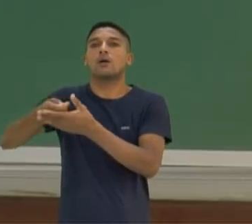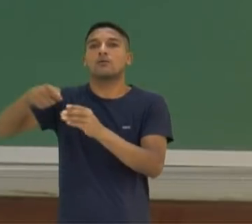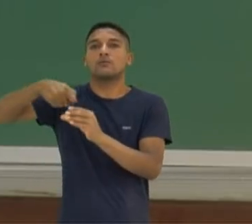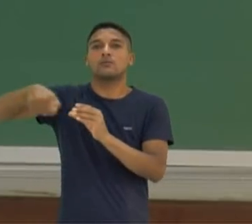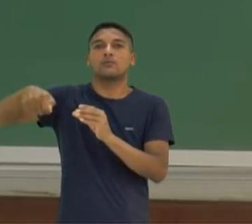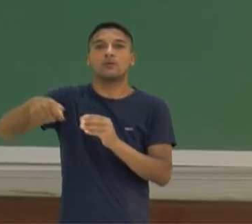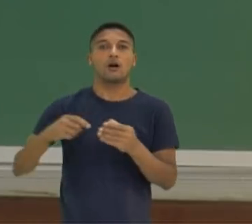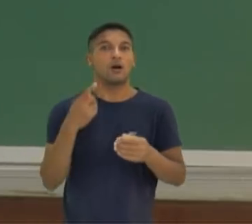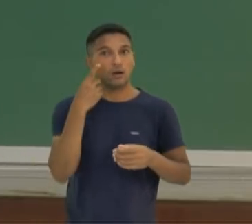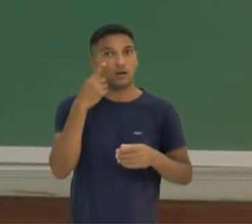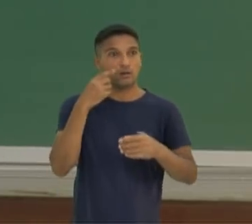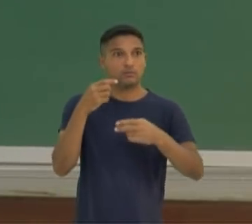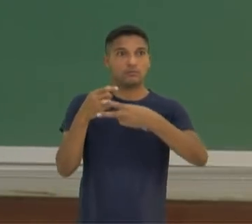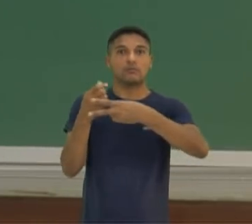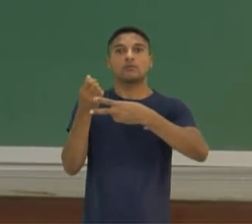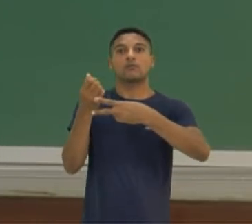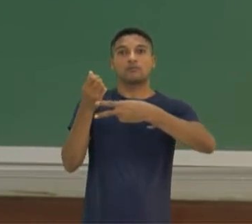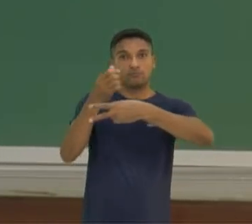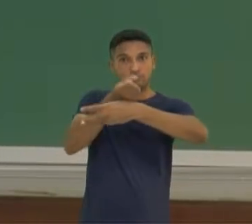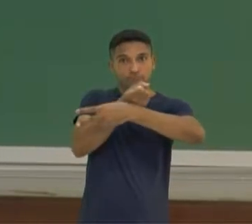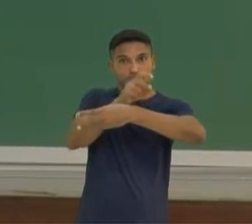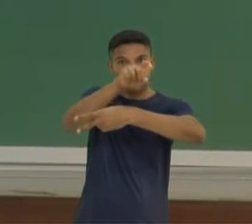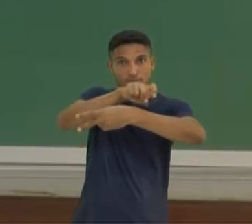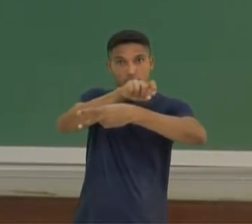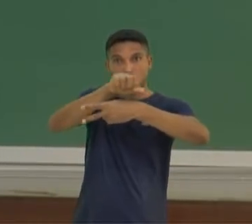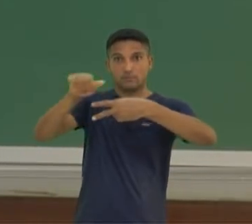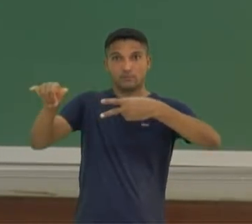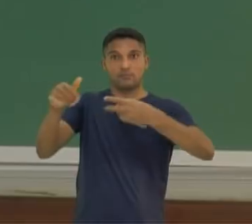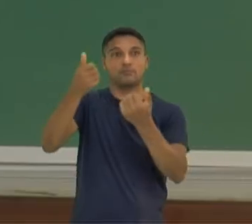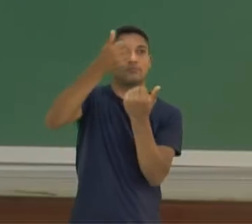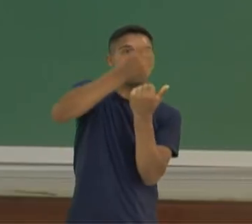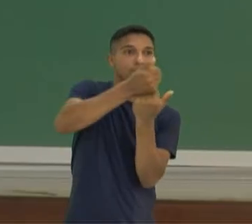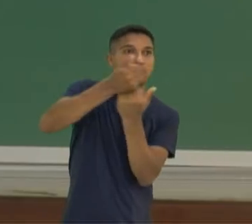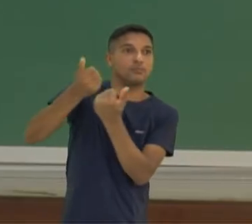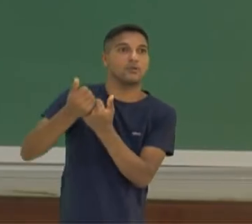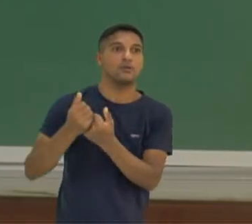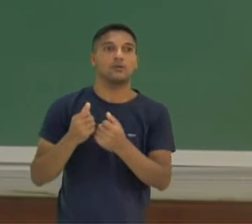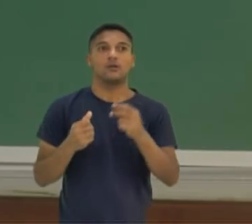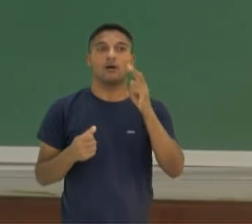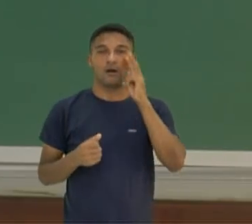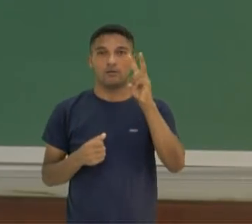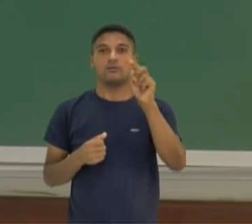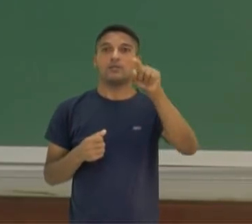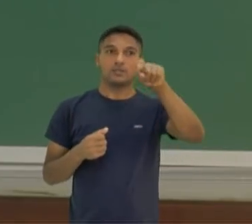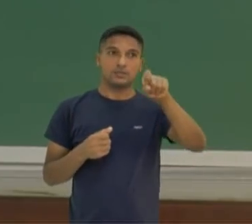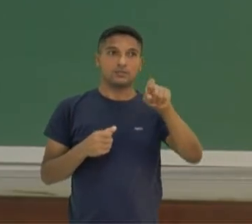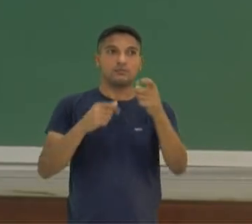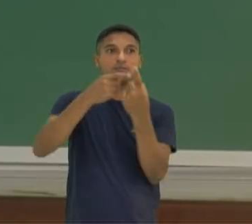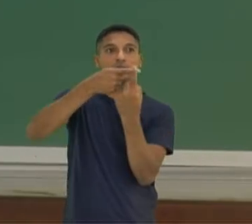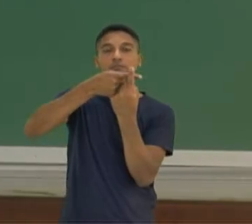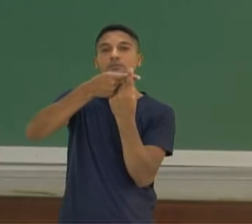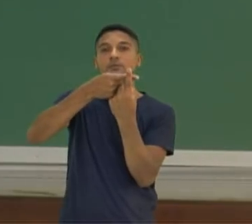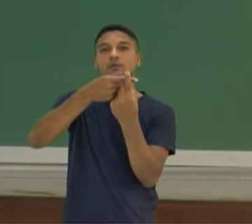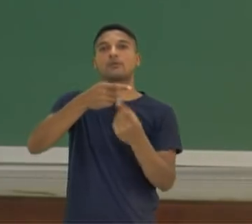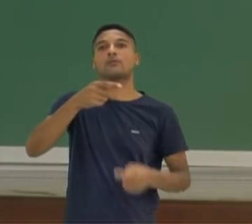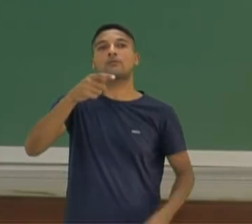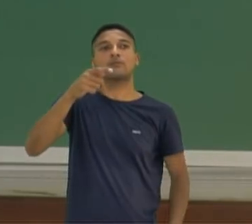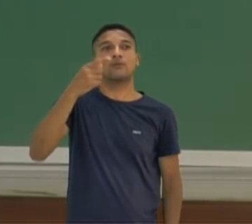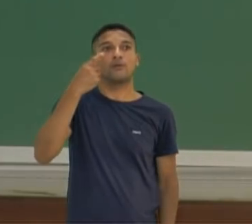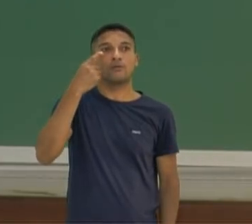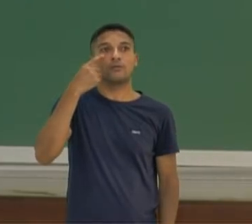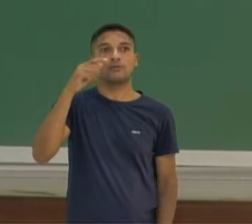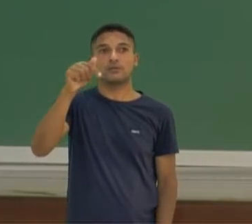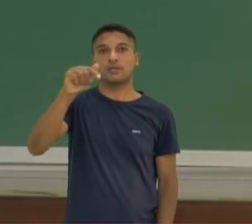7,50 para resolver. X mais 7,50 igual a 10. Então, vamos utilizar o nosso princípio